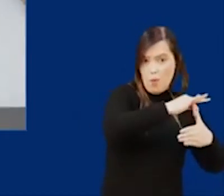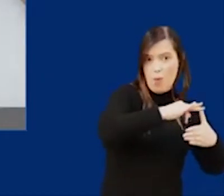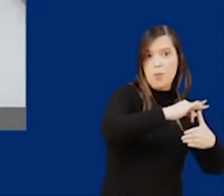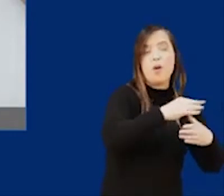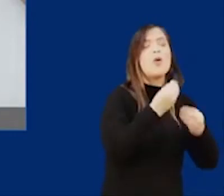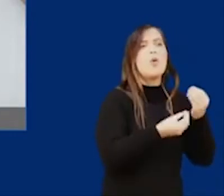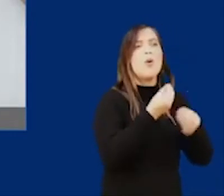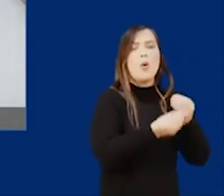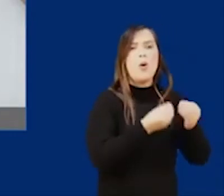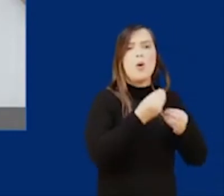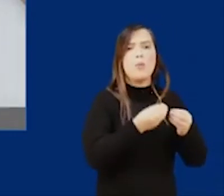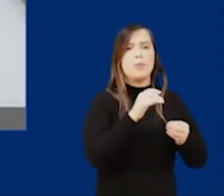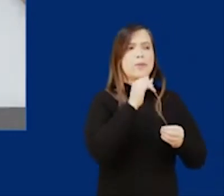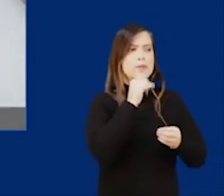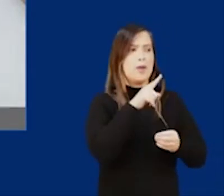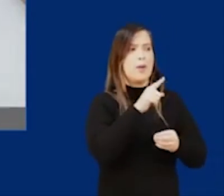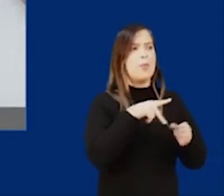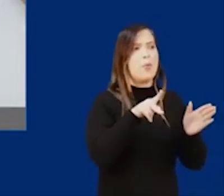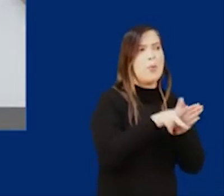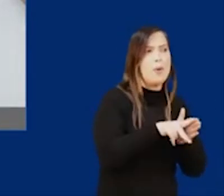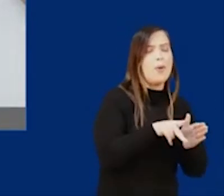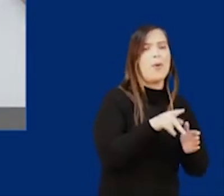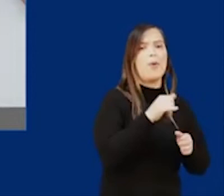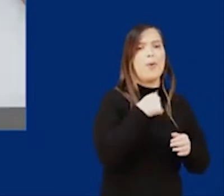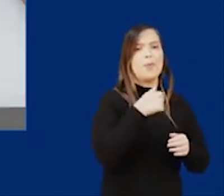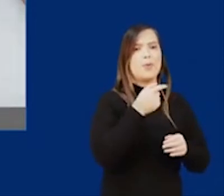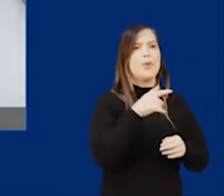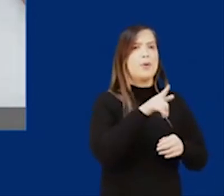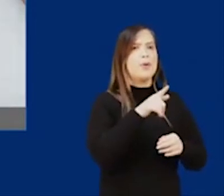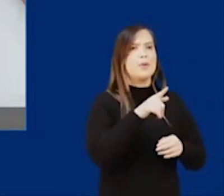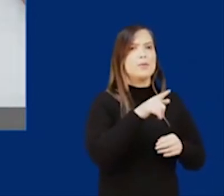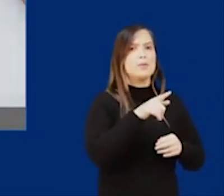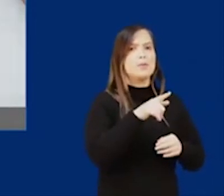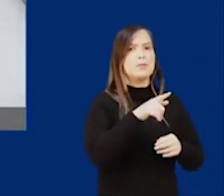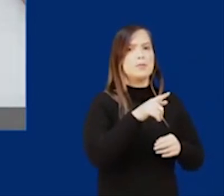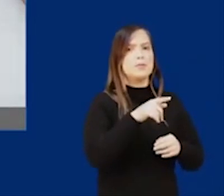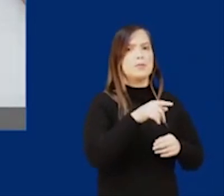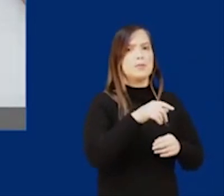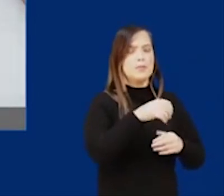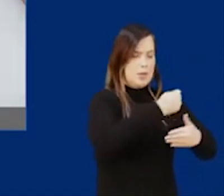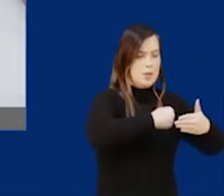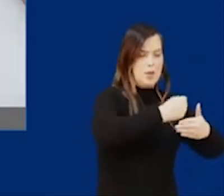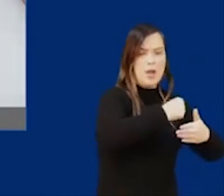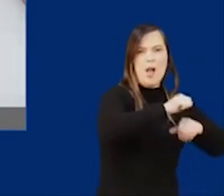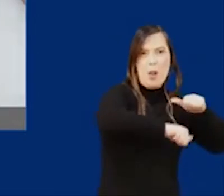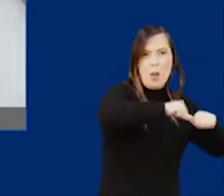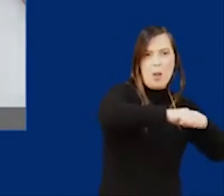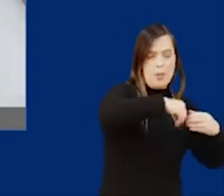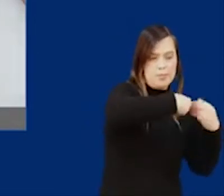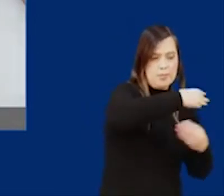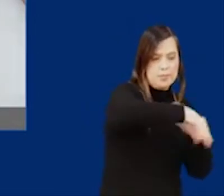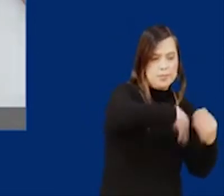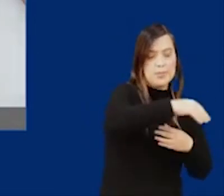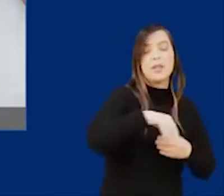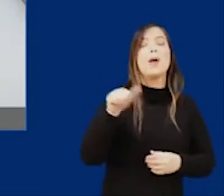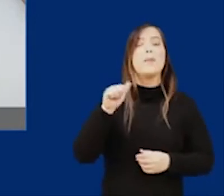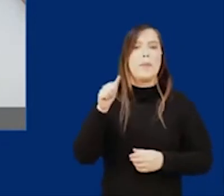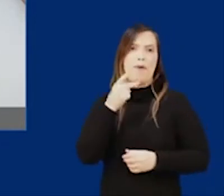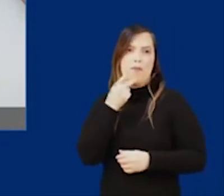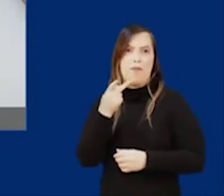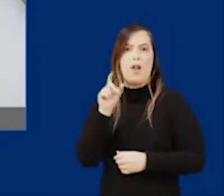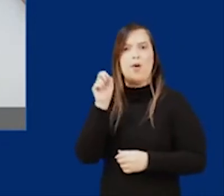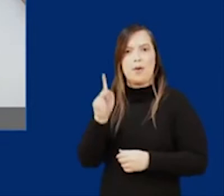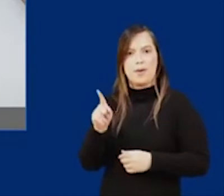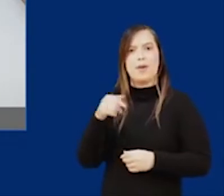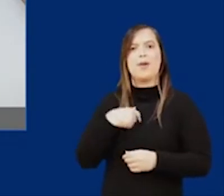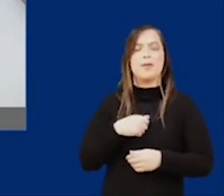até que a Inês comentou, que a questão do guia, que ele é ultraprocessado, né? Eu vou comentar um pouquinho sobre isso, então. Eu acho que uma primeira coisa, assim, para a gente limpar o